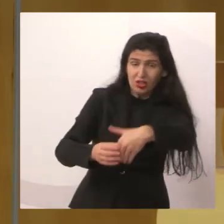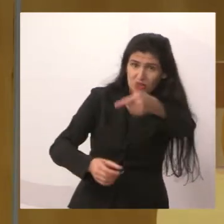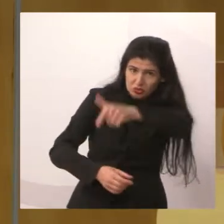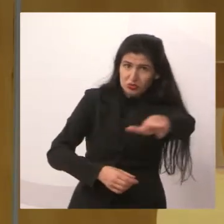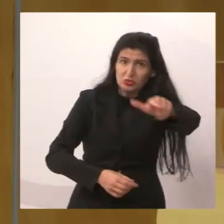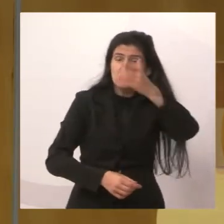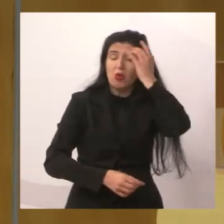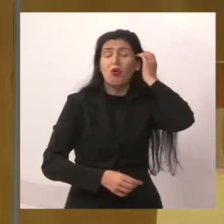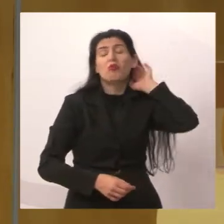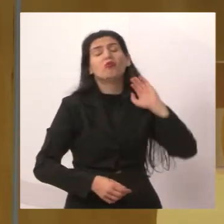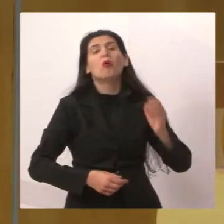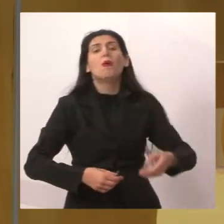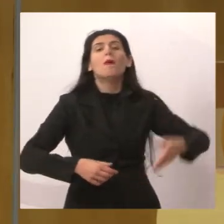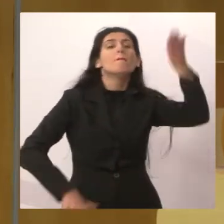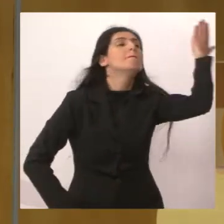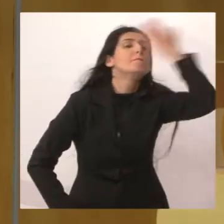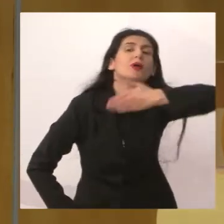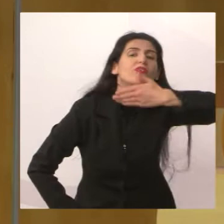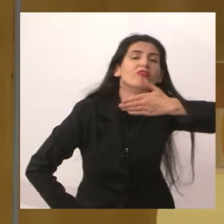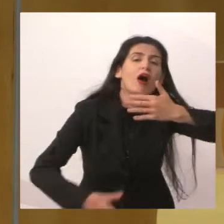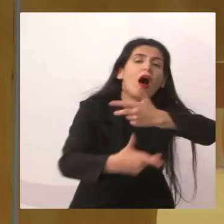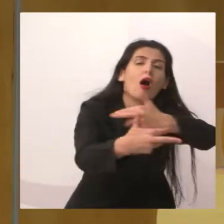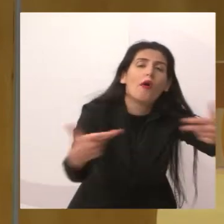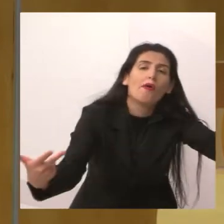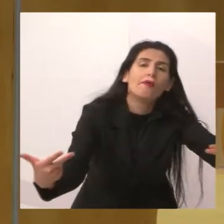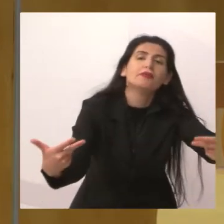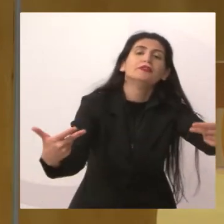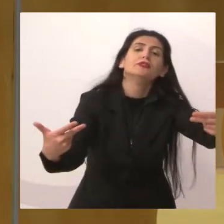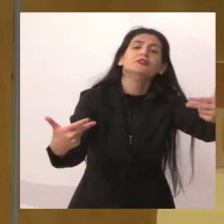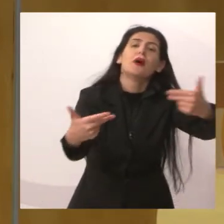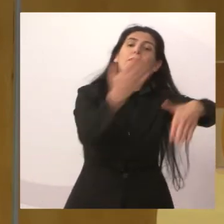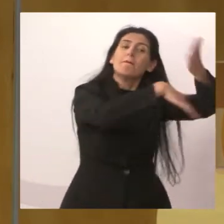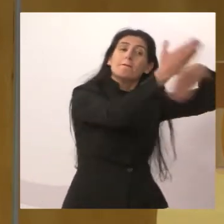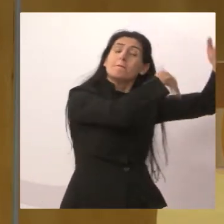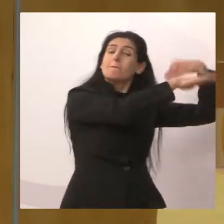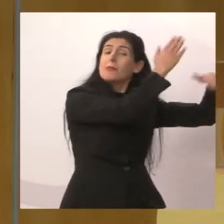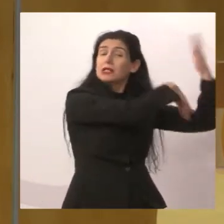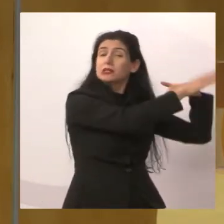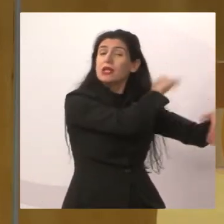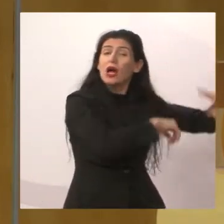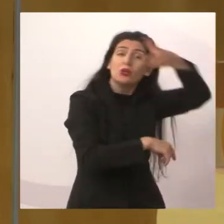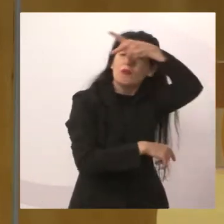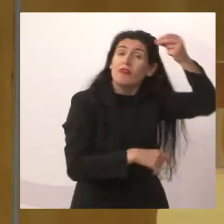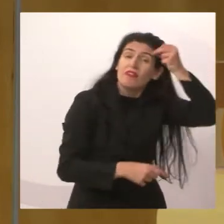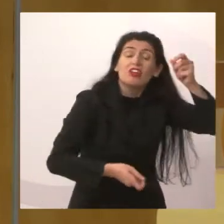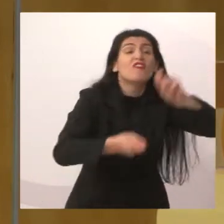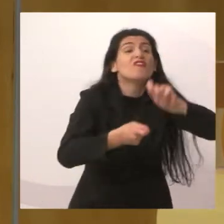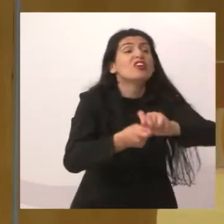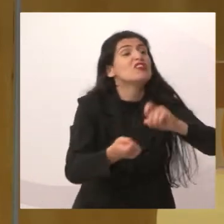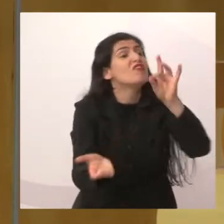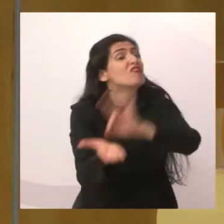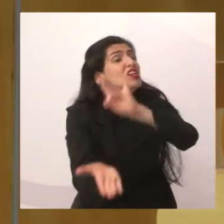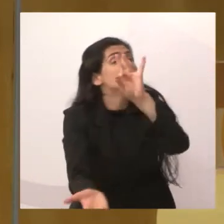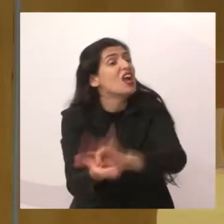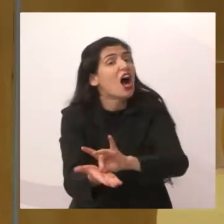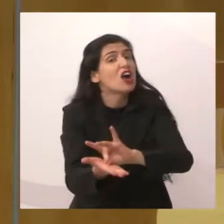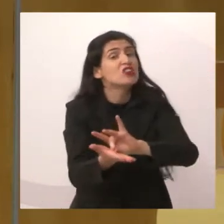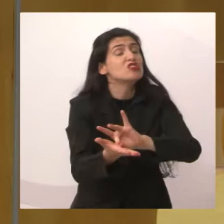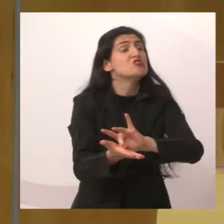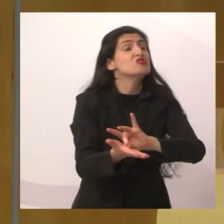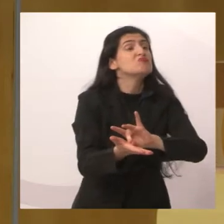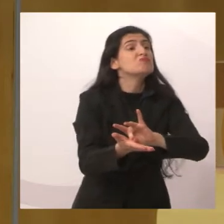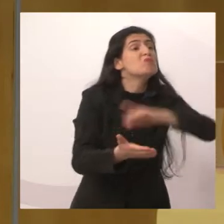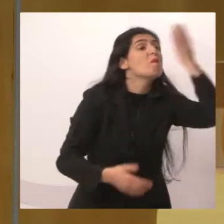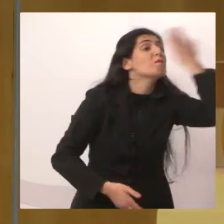do Marco Aurélio. Eu fico pensando que, não quero aqui fazer uma defesa jurídica, que eu me